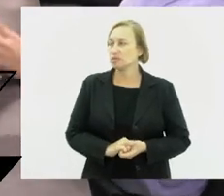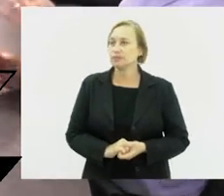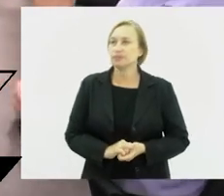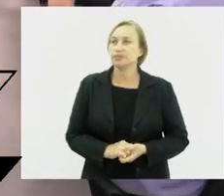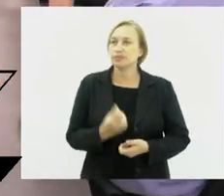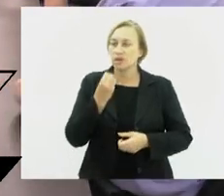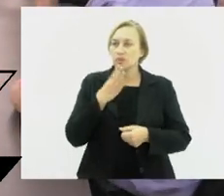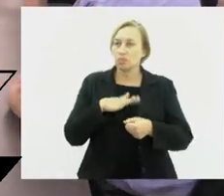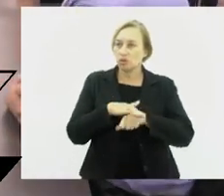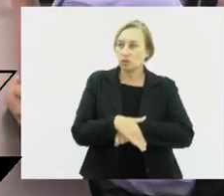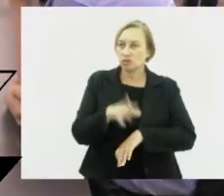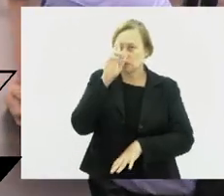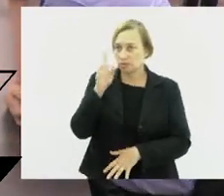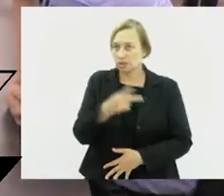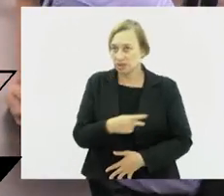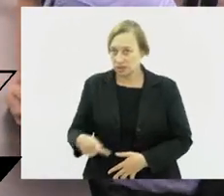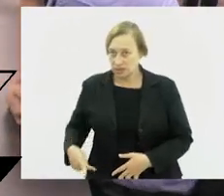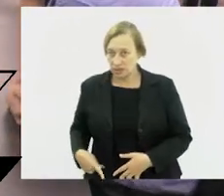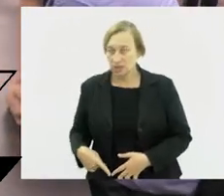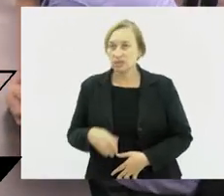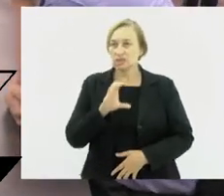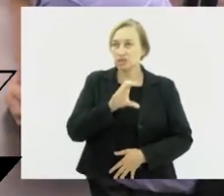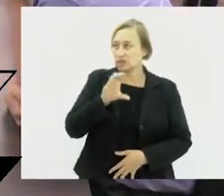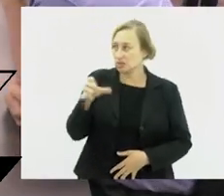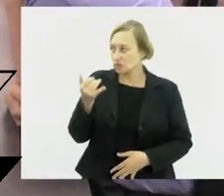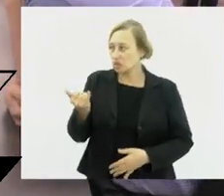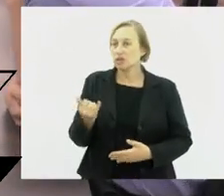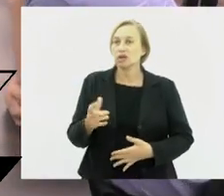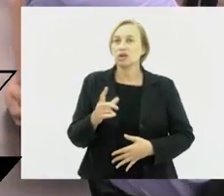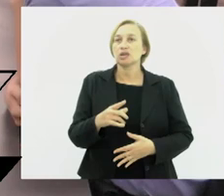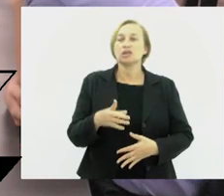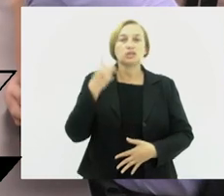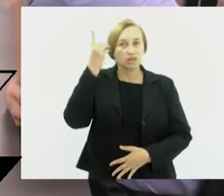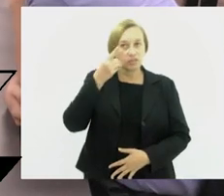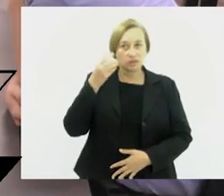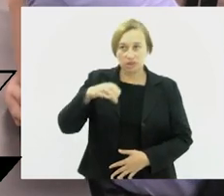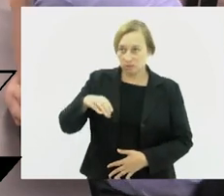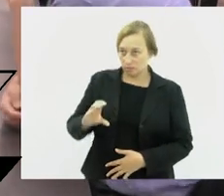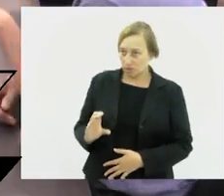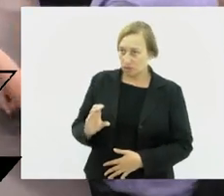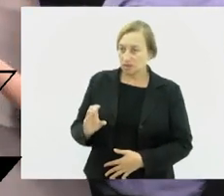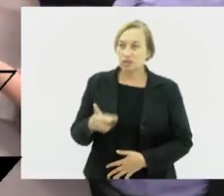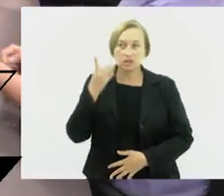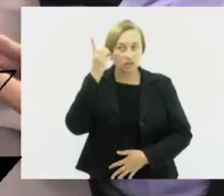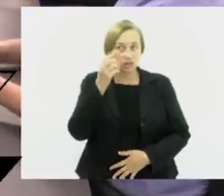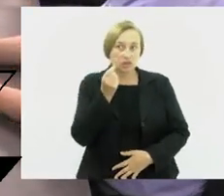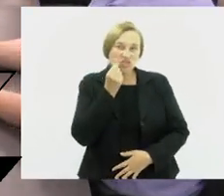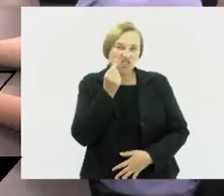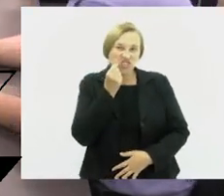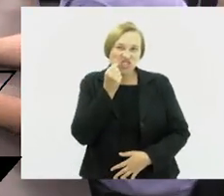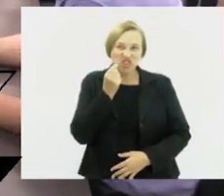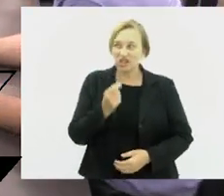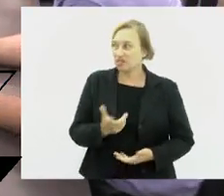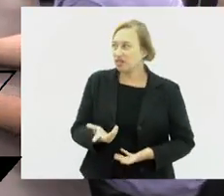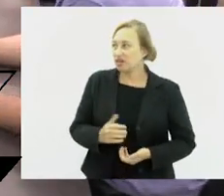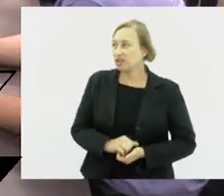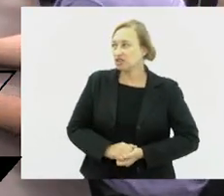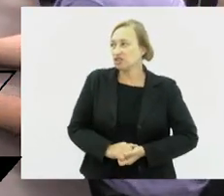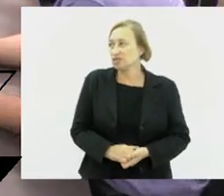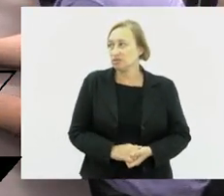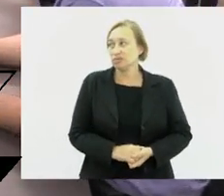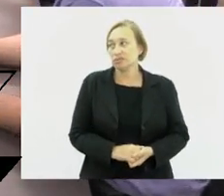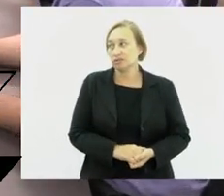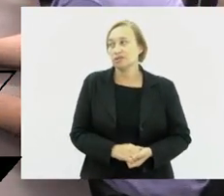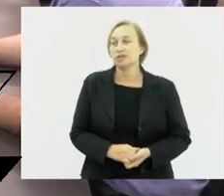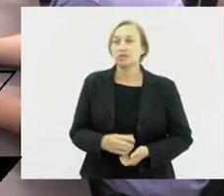Boa noite, presidente. Boa noite, presidente do CCJ, deputado Carlos Mink, deputado Ratinho, integrante